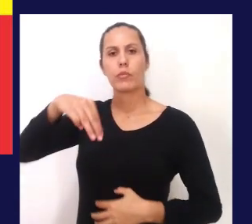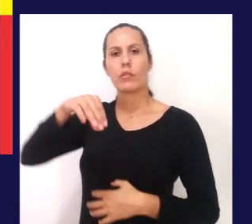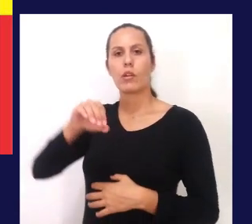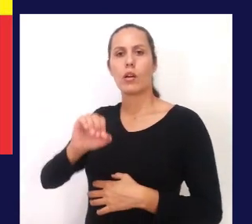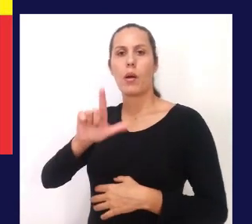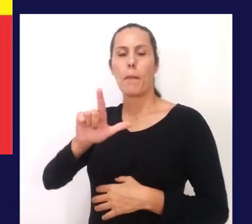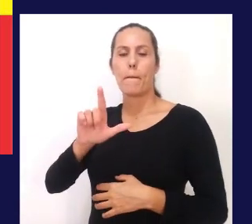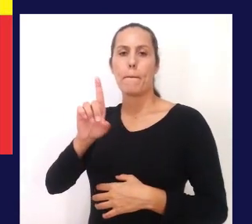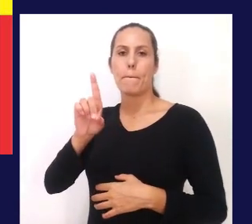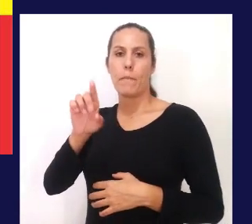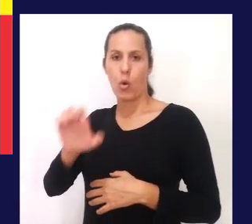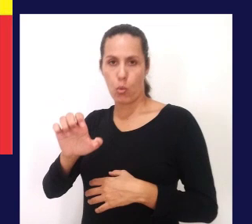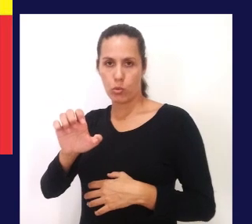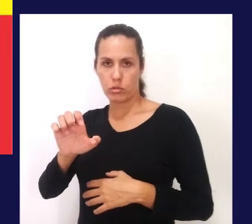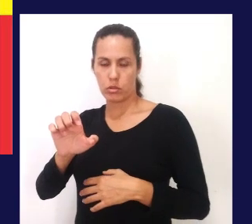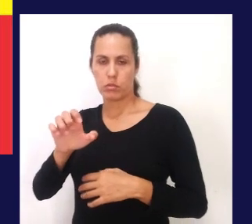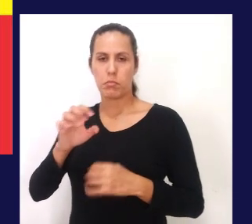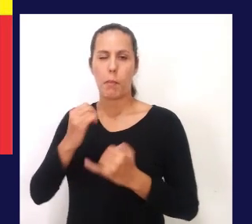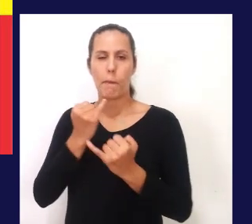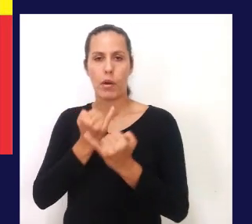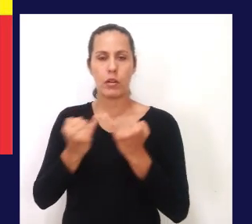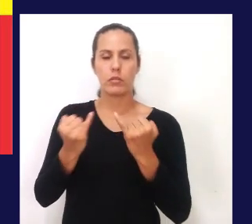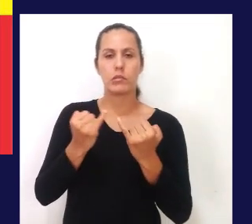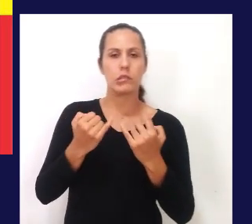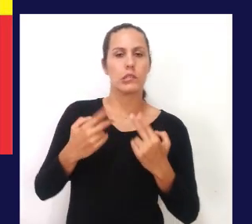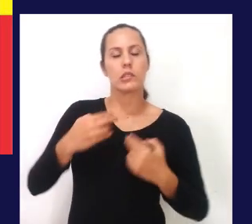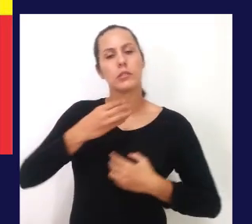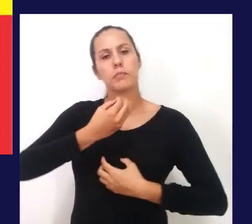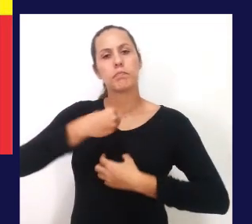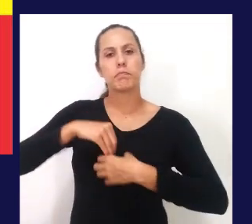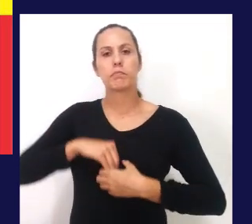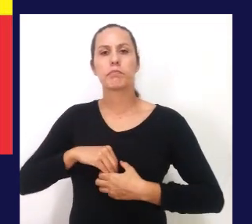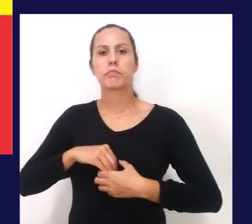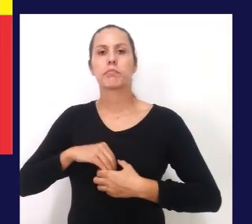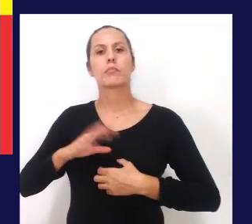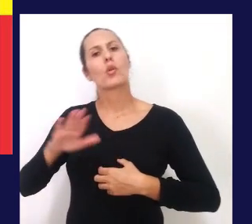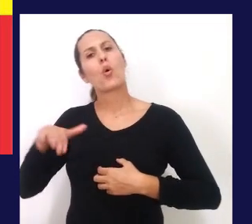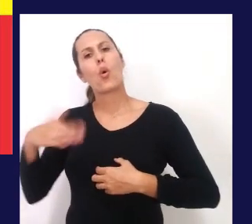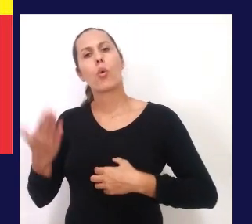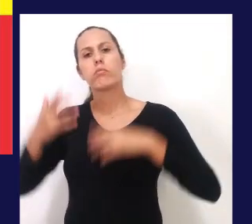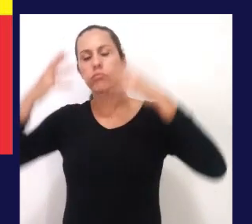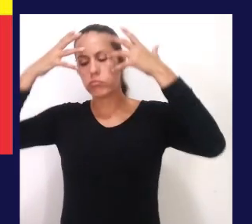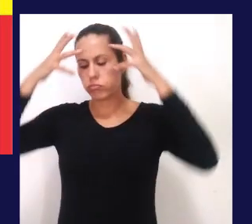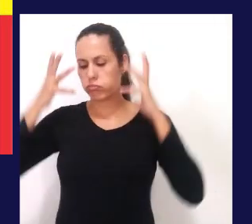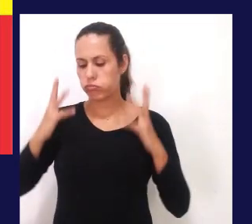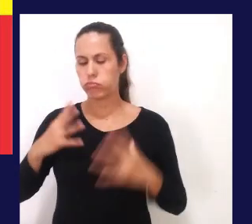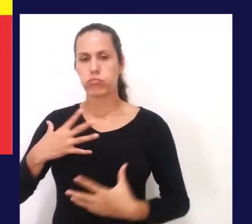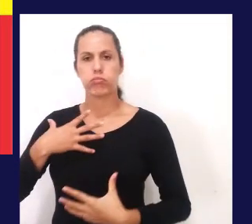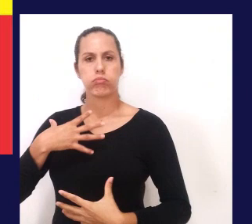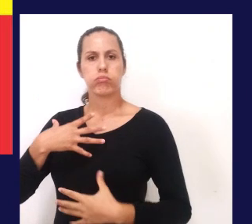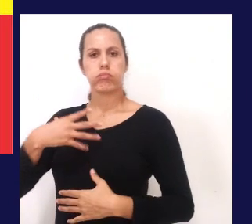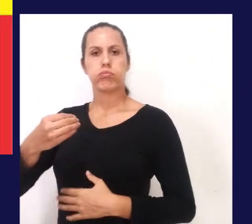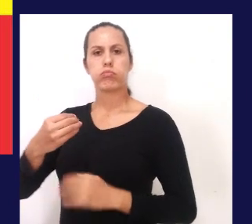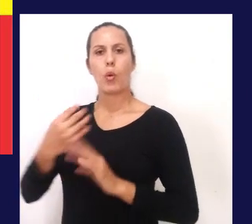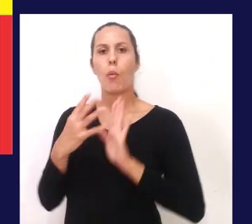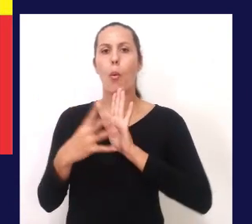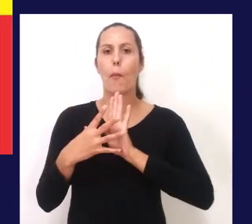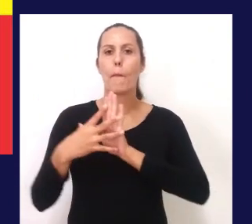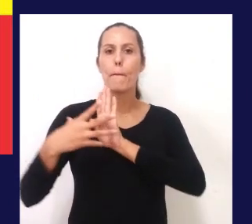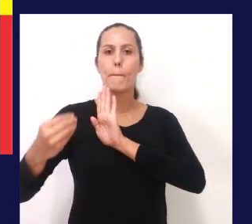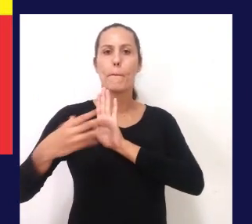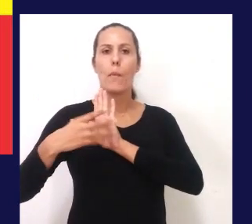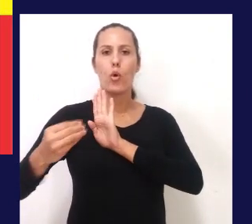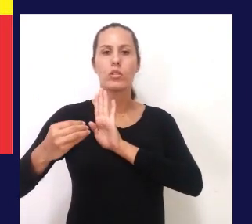da estrutura interna, que a gente vai chamar de molde interna, ou se não, a reprodução